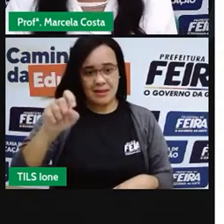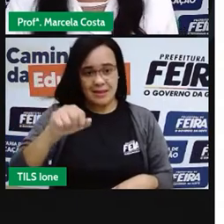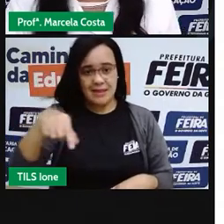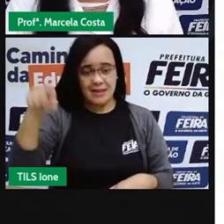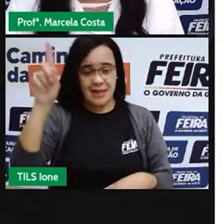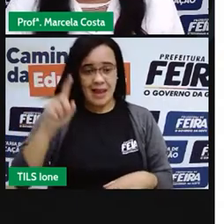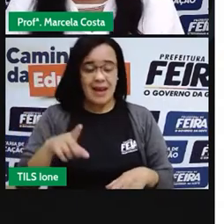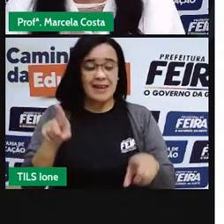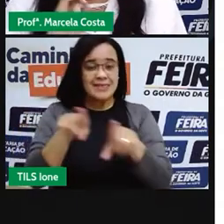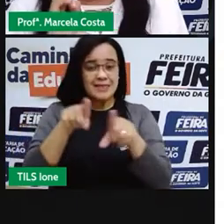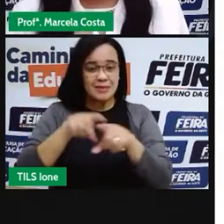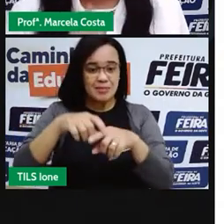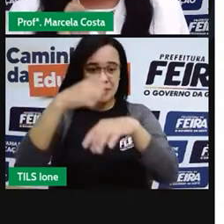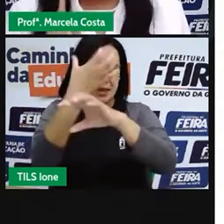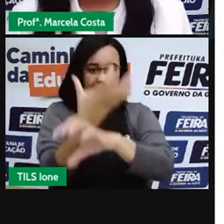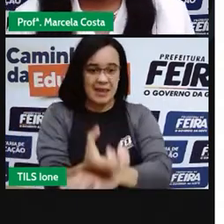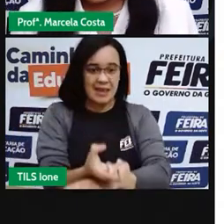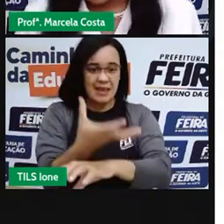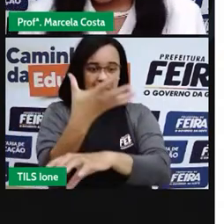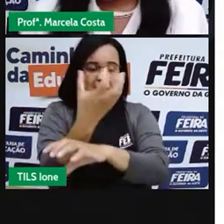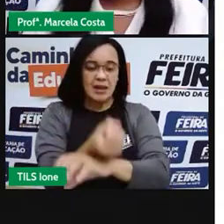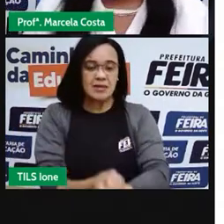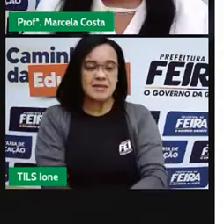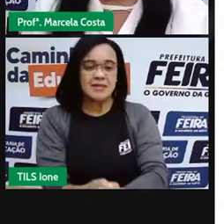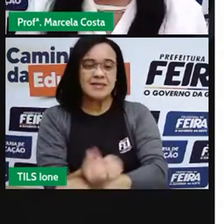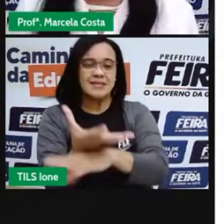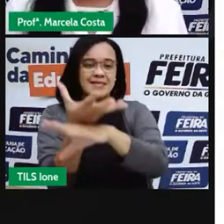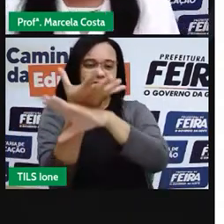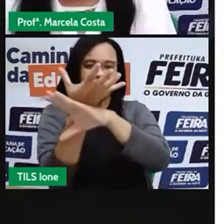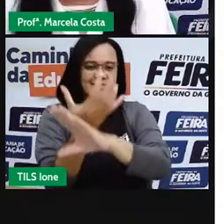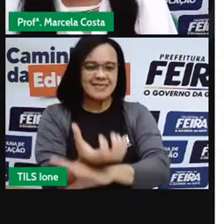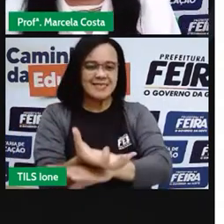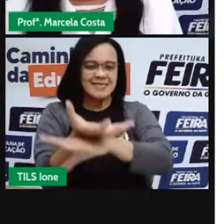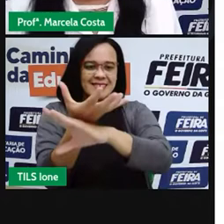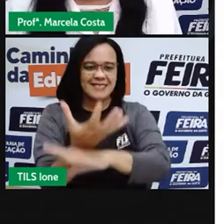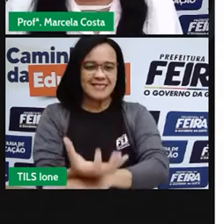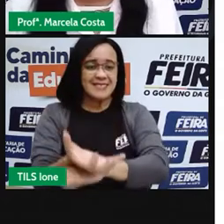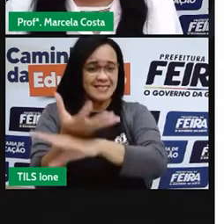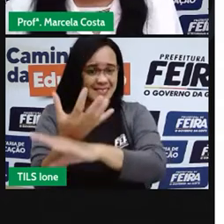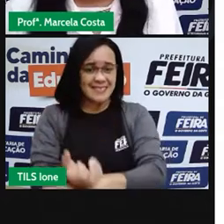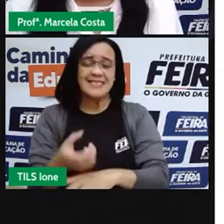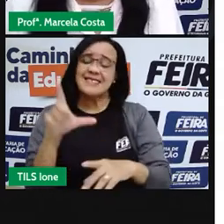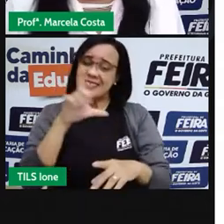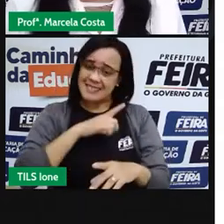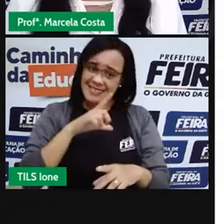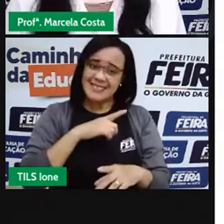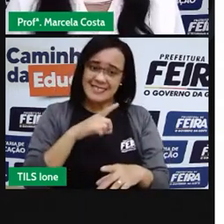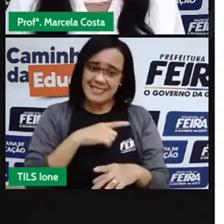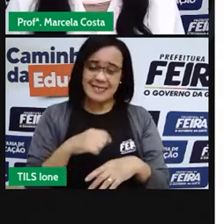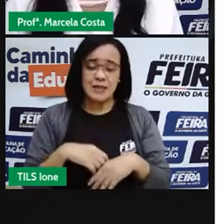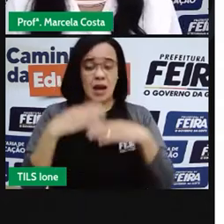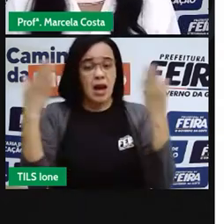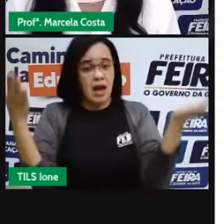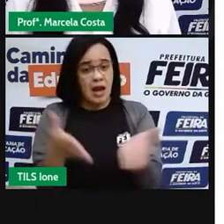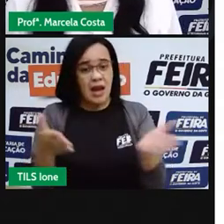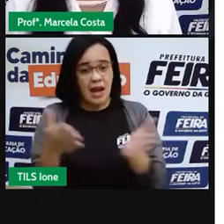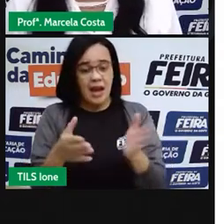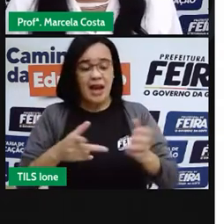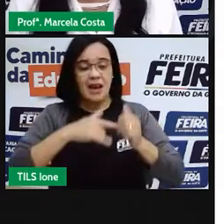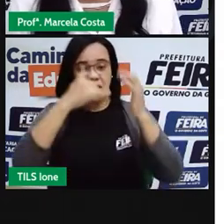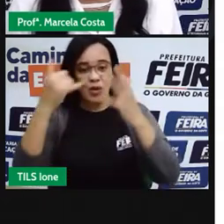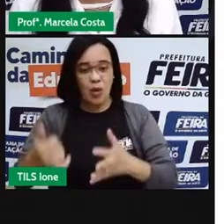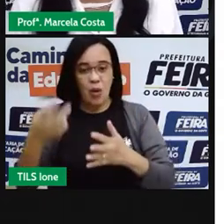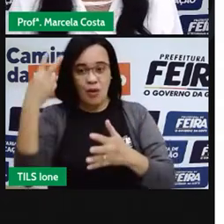Eu vou contar para vocês uma das lendas brasileiras, que é a lenda Saci